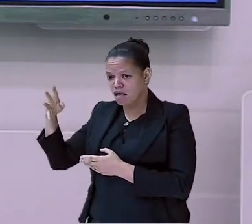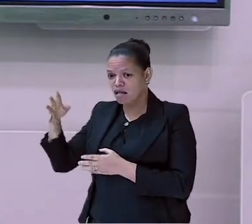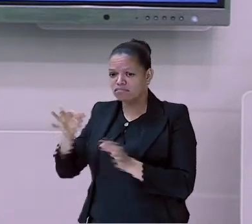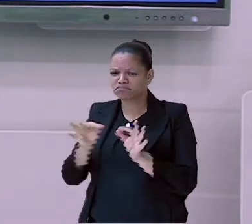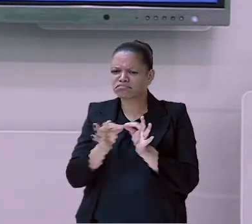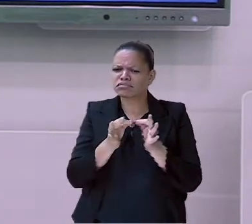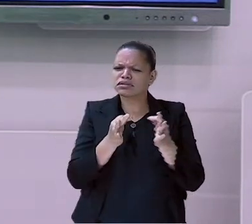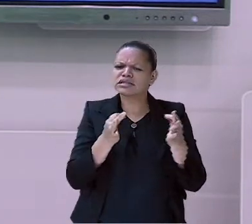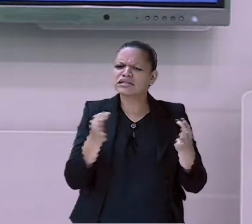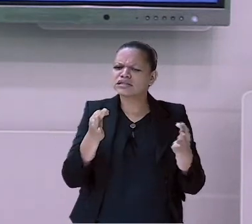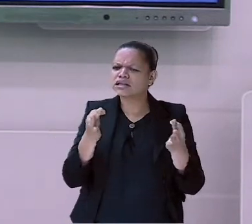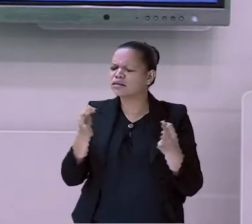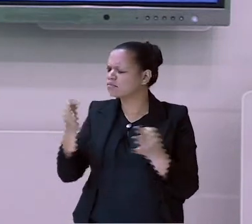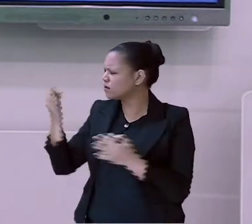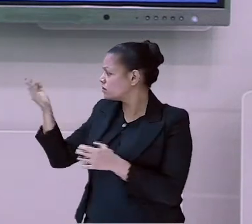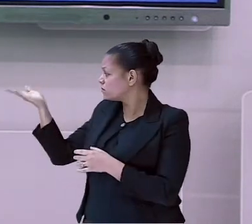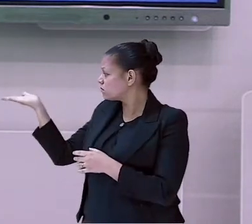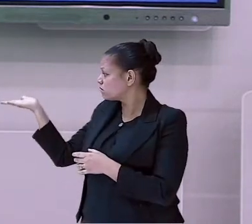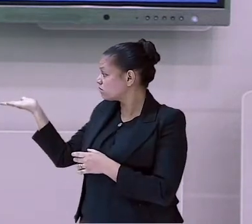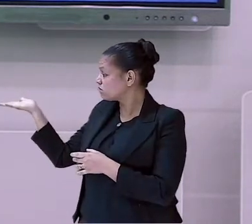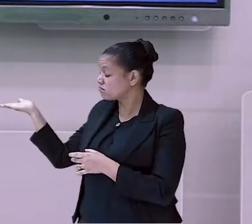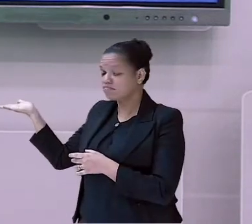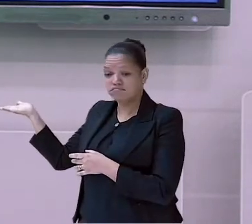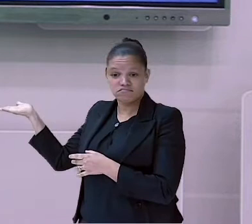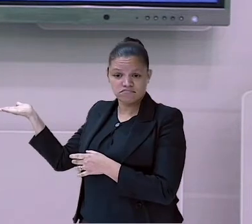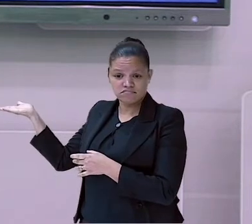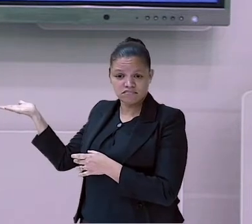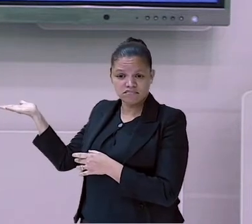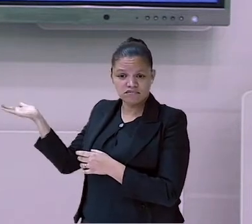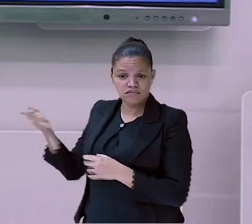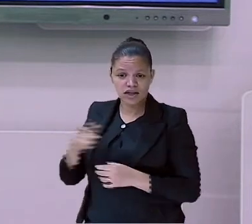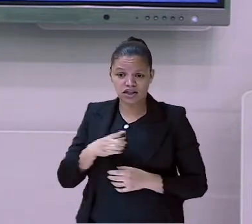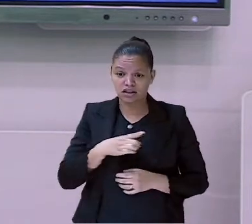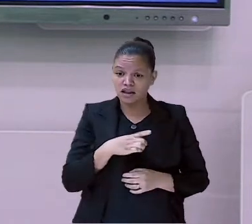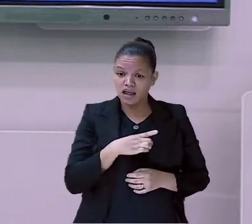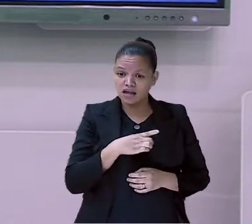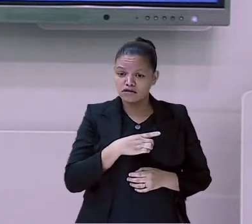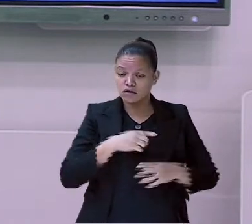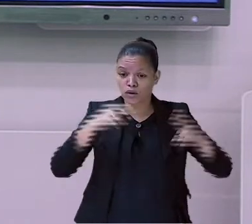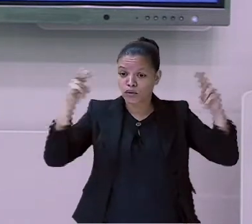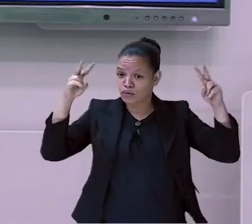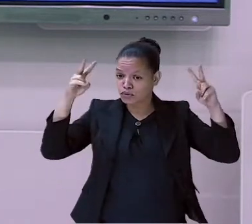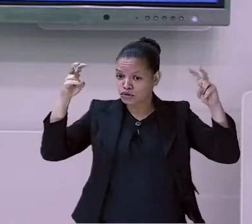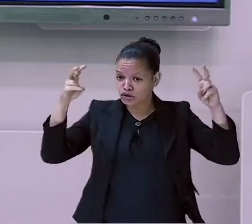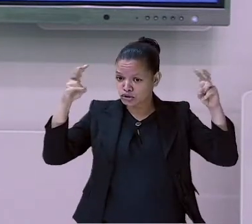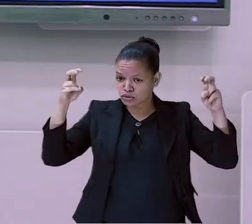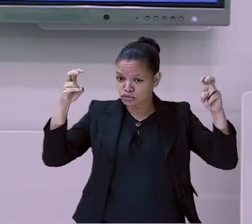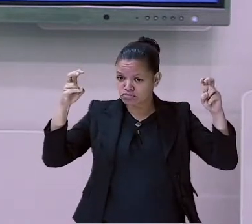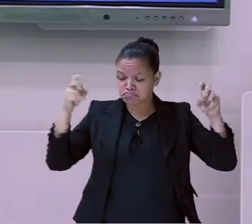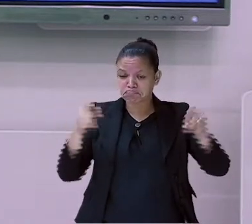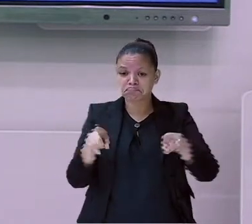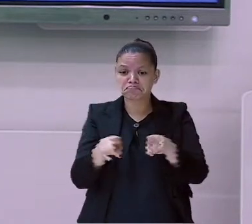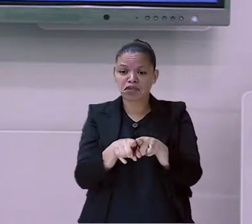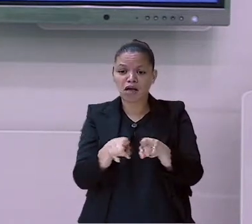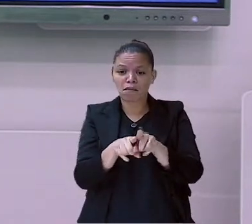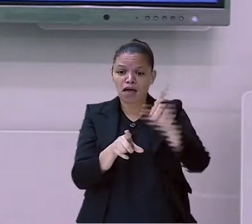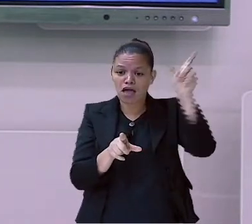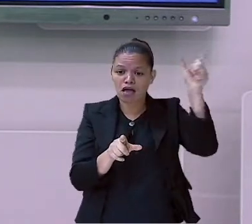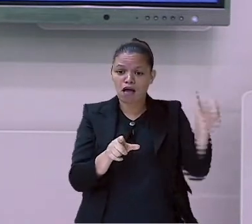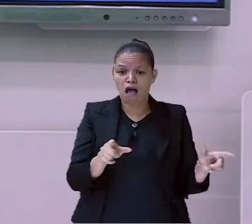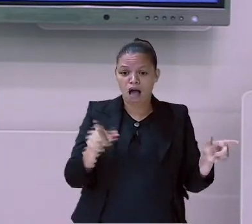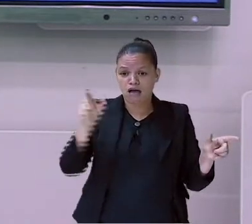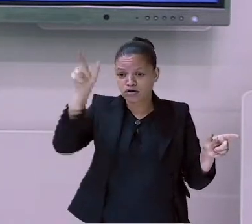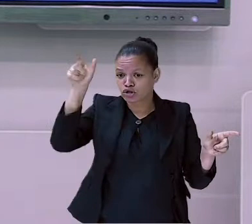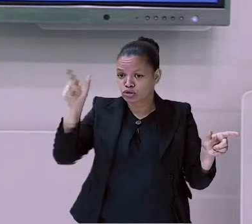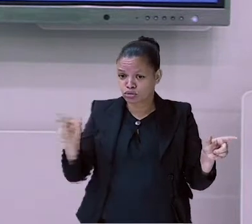tem o título, tá, da tabela, as colunas e aqui